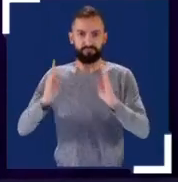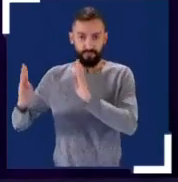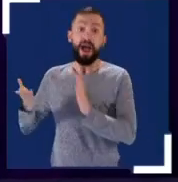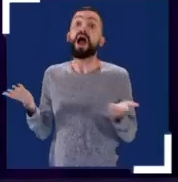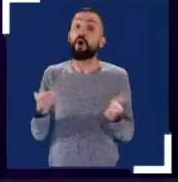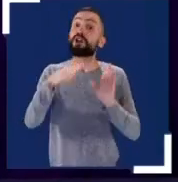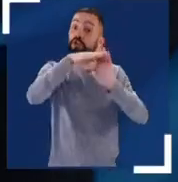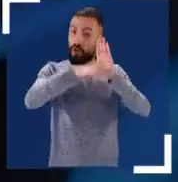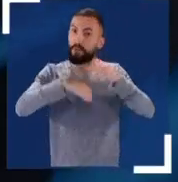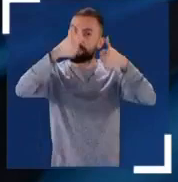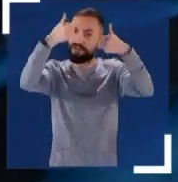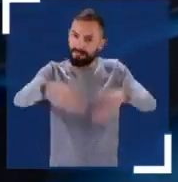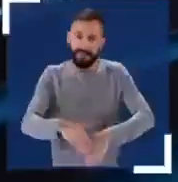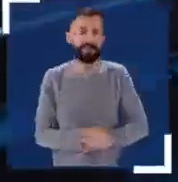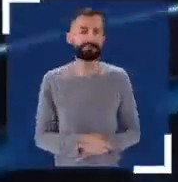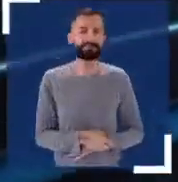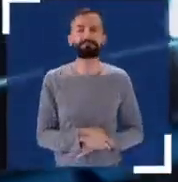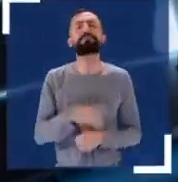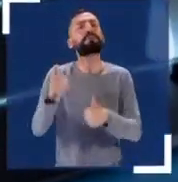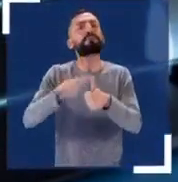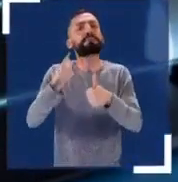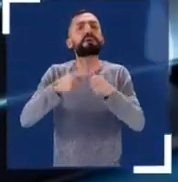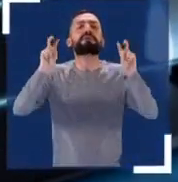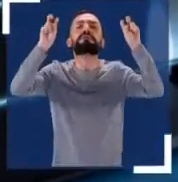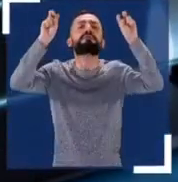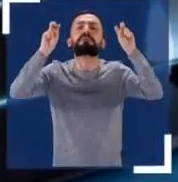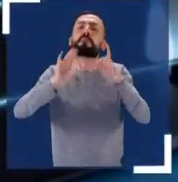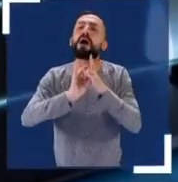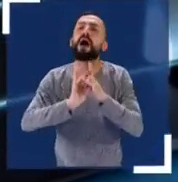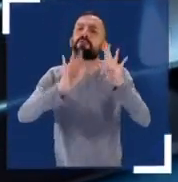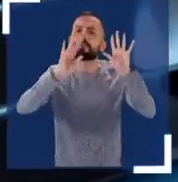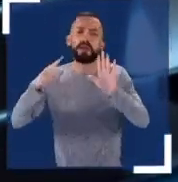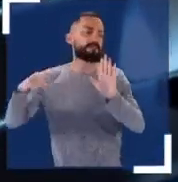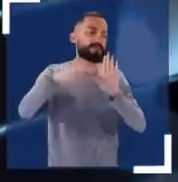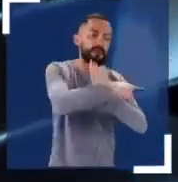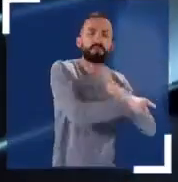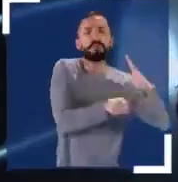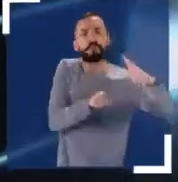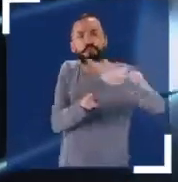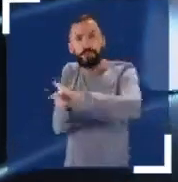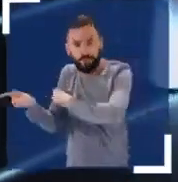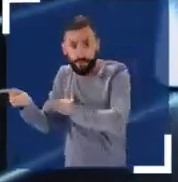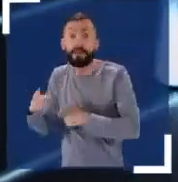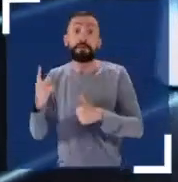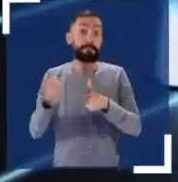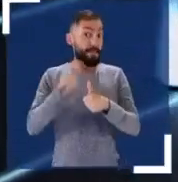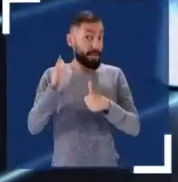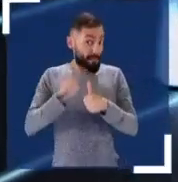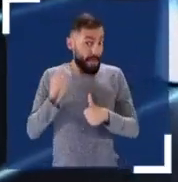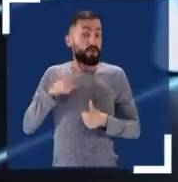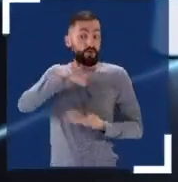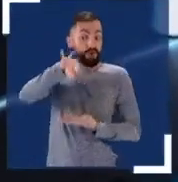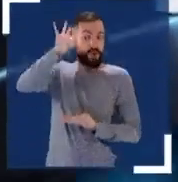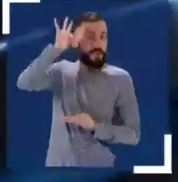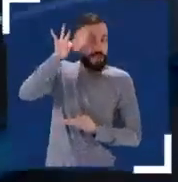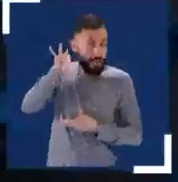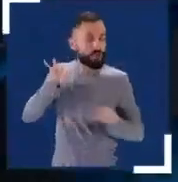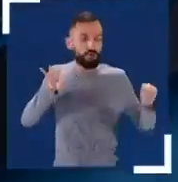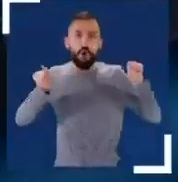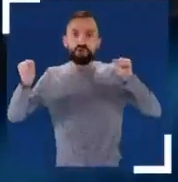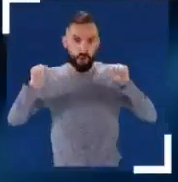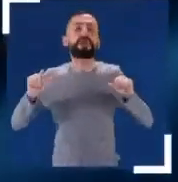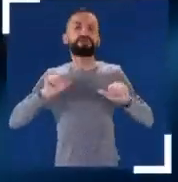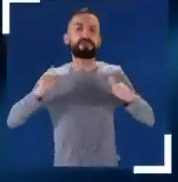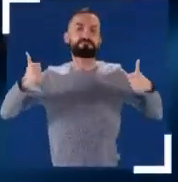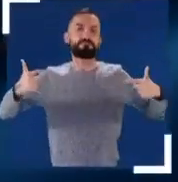parte. Com tema livre, candidato pergunta para candidato em ordem pré-definida por sorteio. Serão